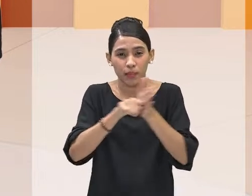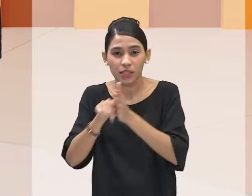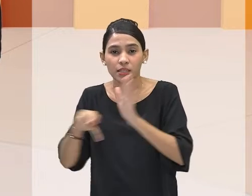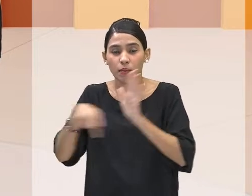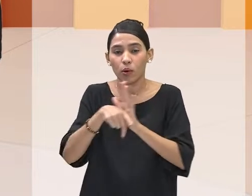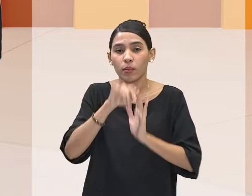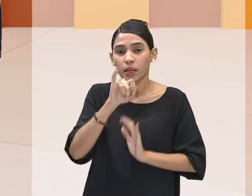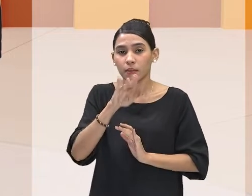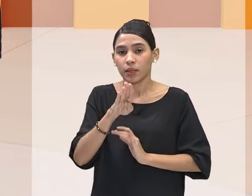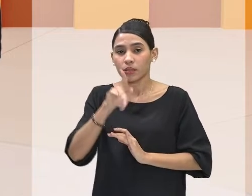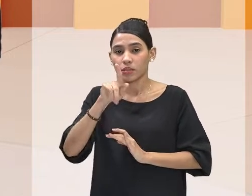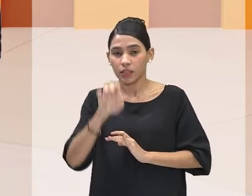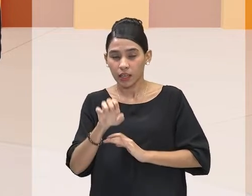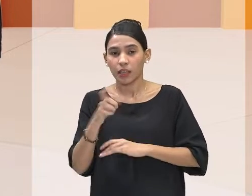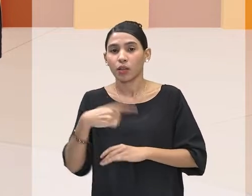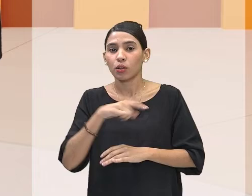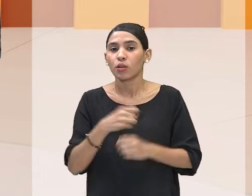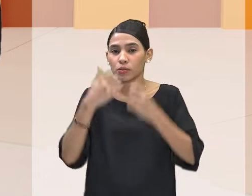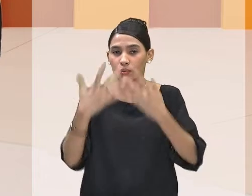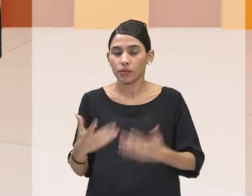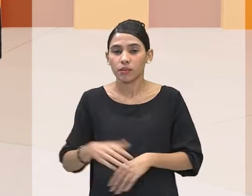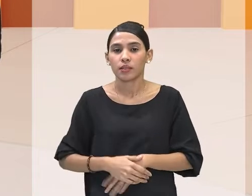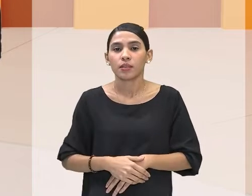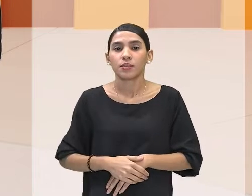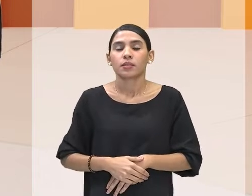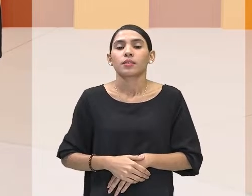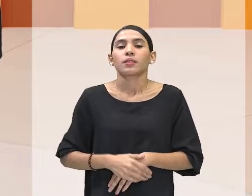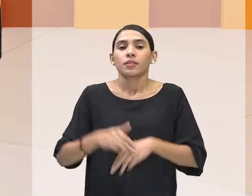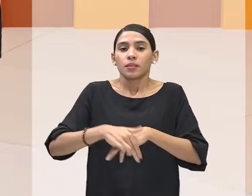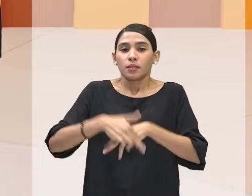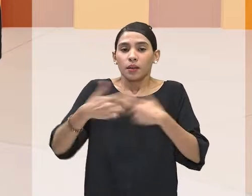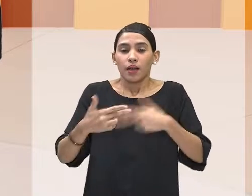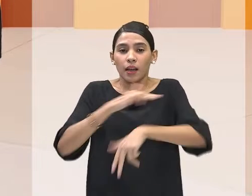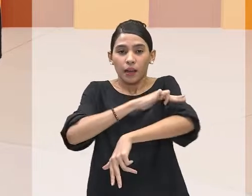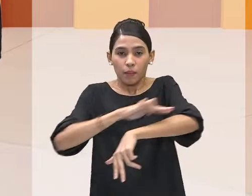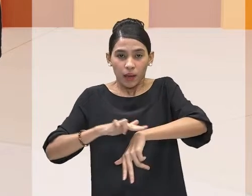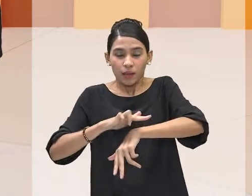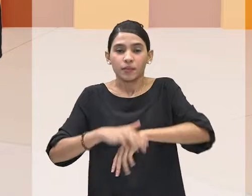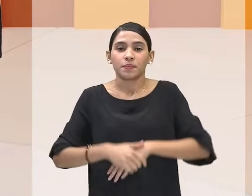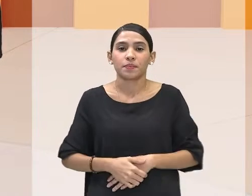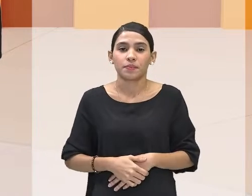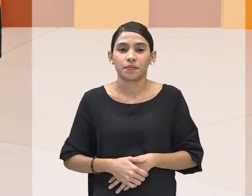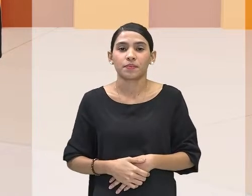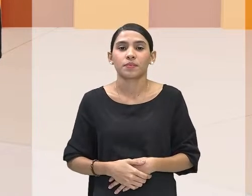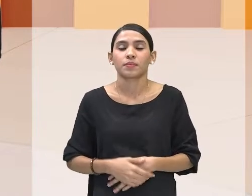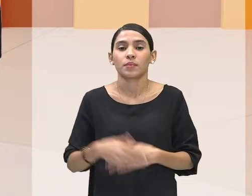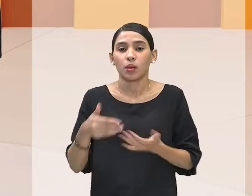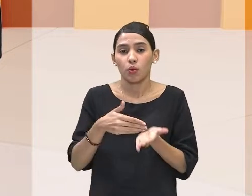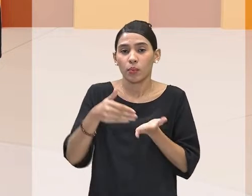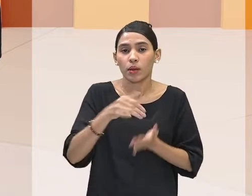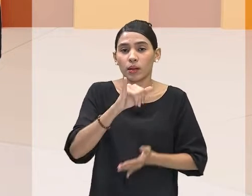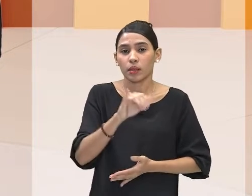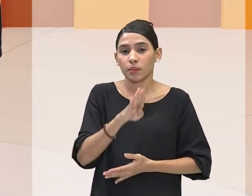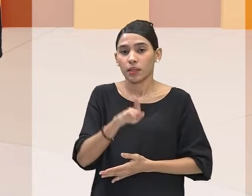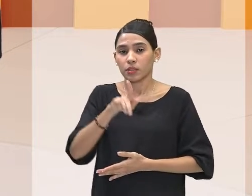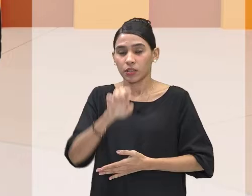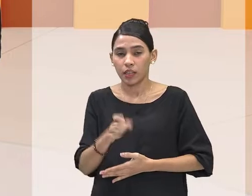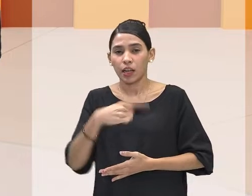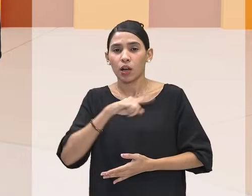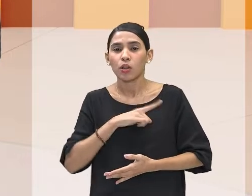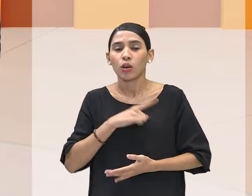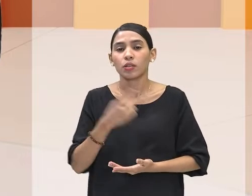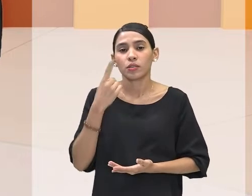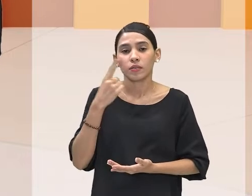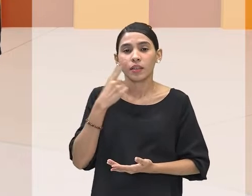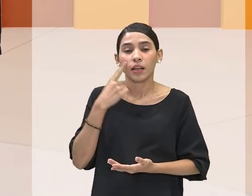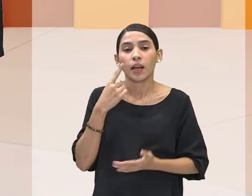IBGE, a gente vai acabar falando em étnico, racial, outras vezes em raça. E começando pelo IBGE, a gente vai verificar a